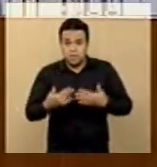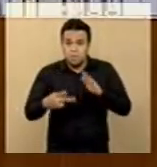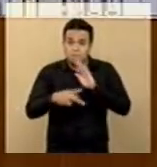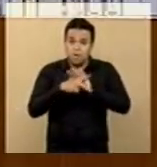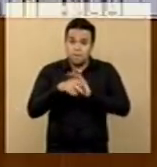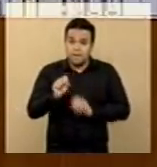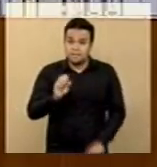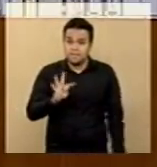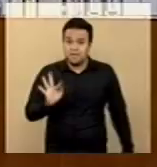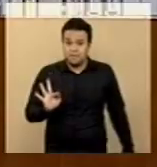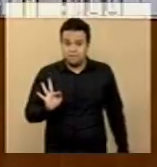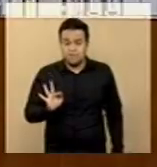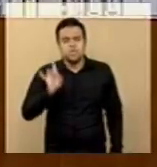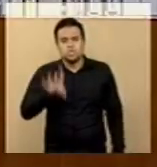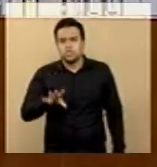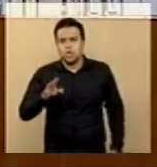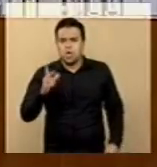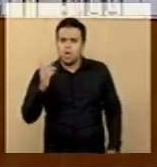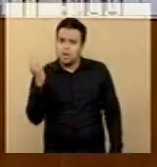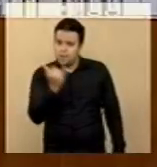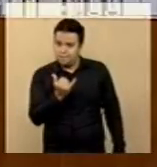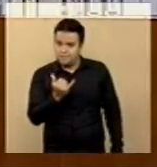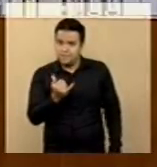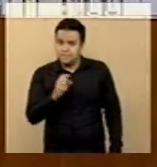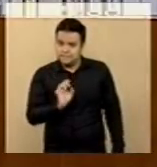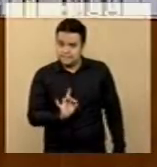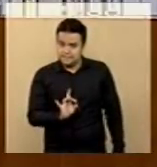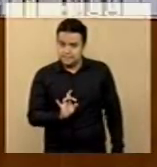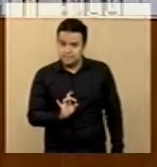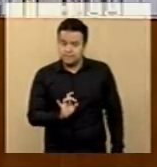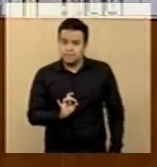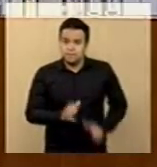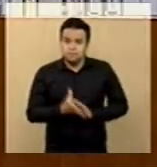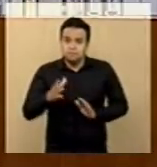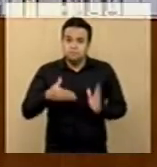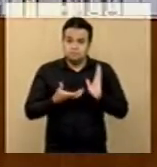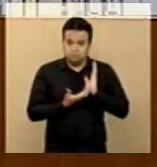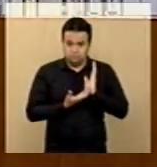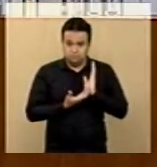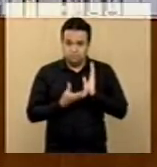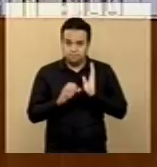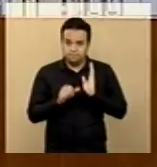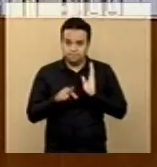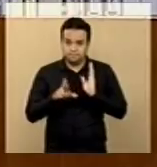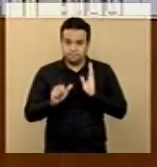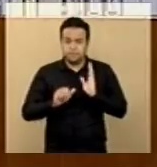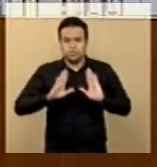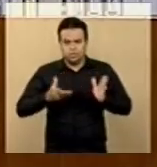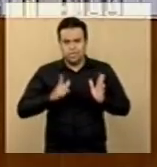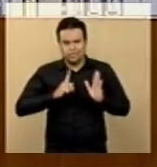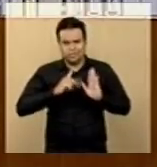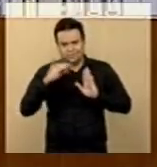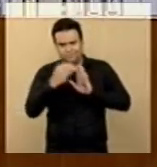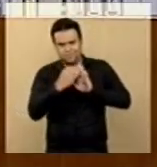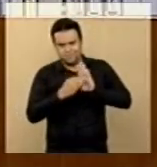tribunal quando discutimos a matéria. Então, apenas para dizer que quando a Câmara colocou isso, já estava pautado e